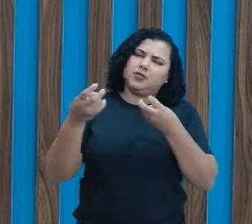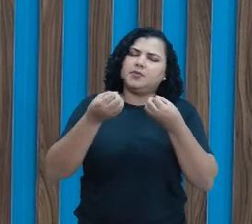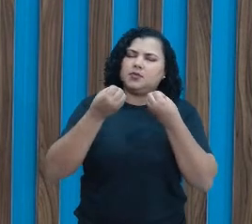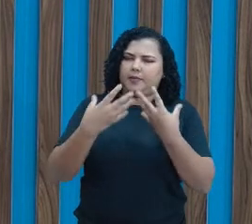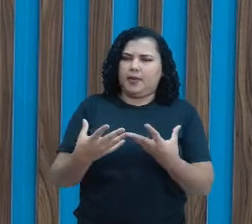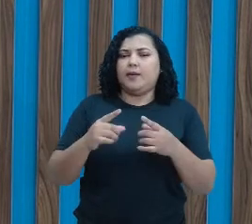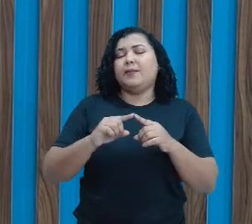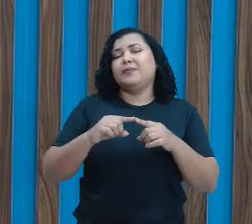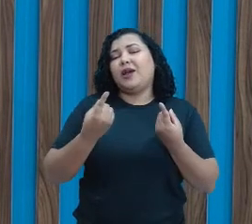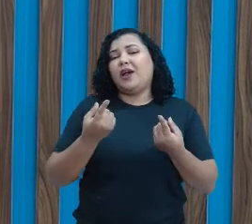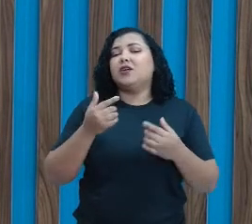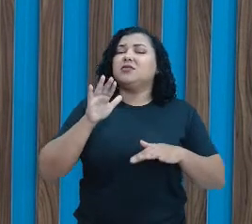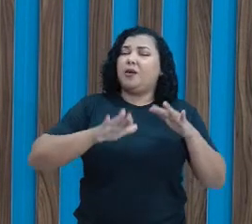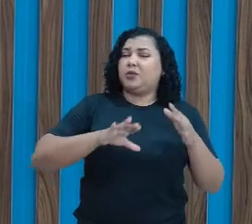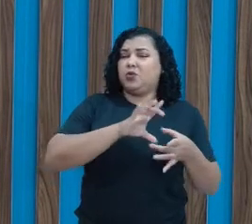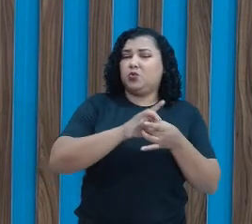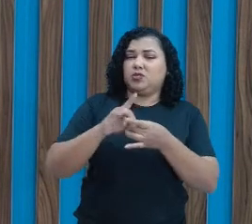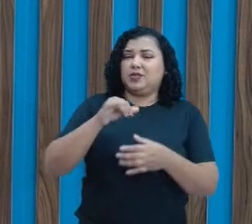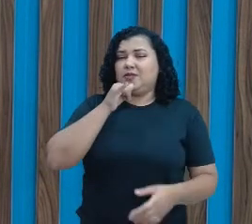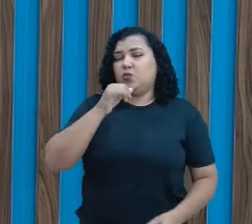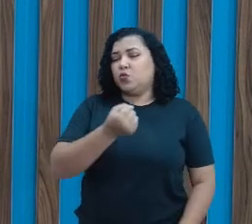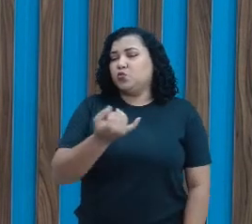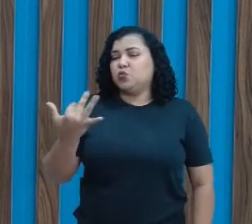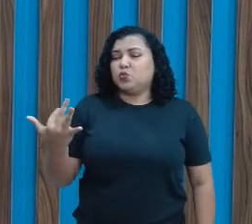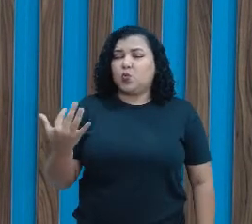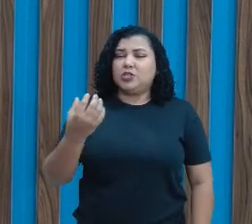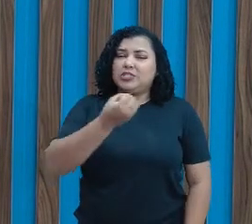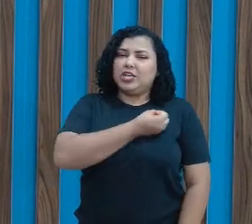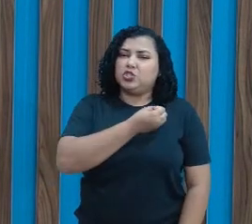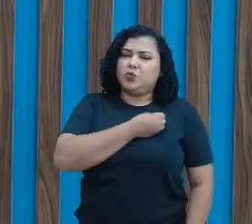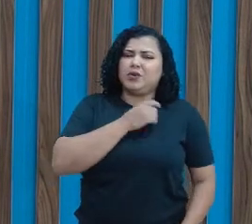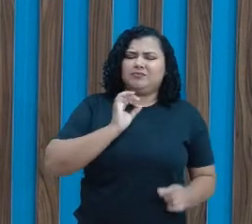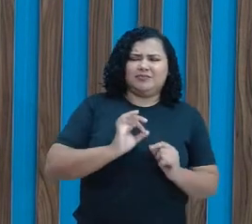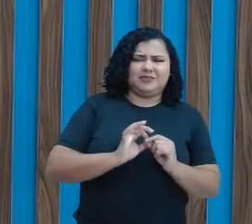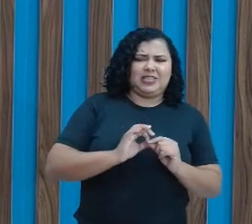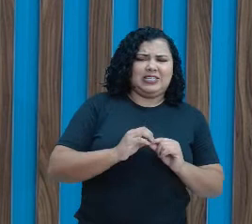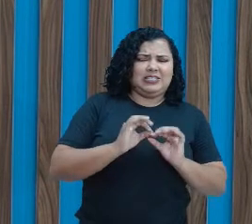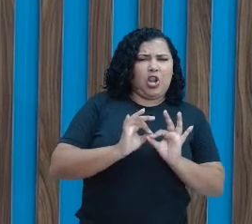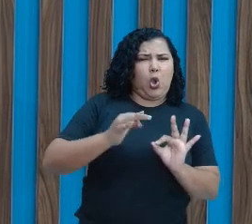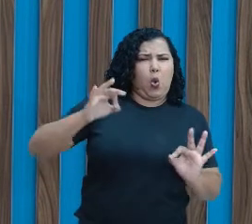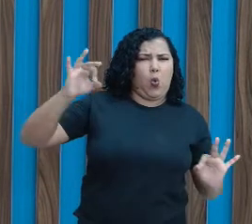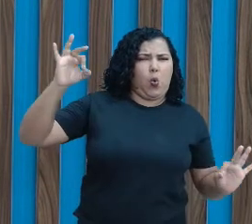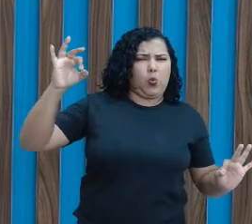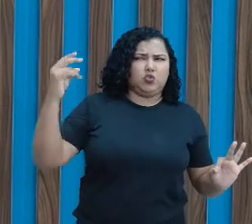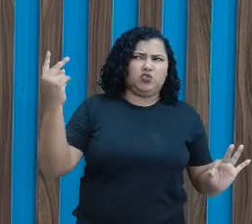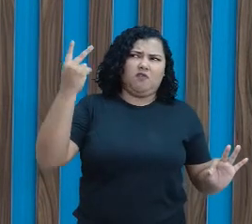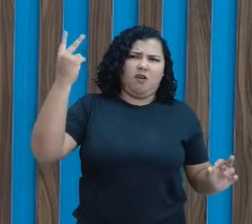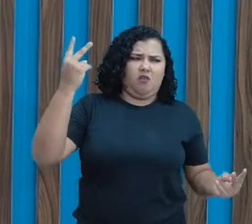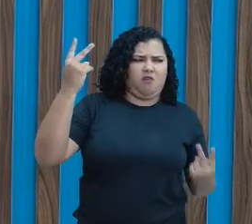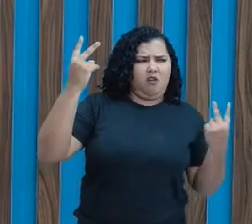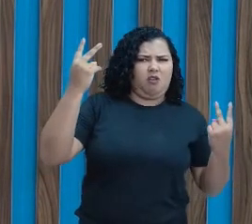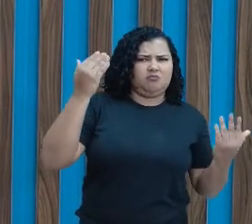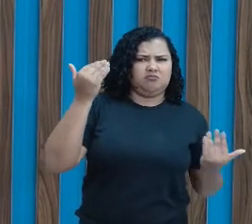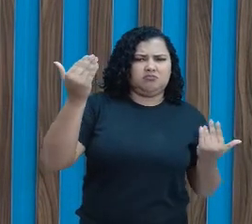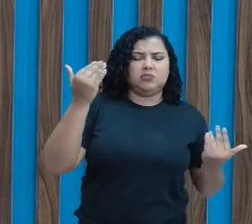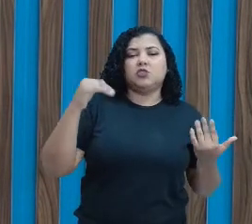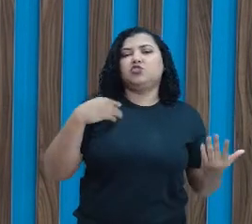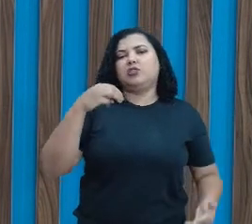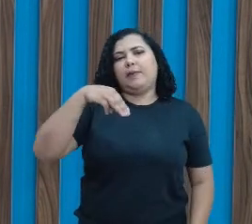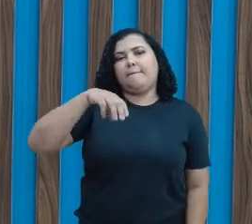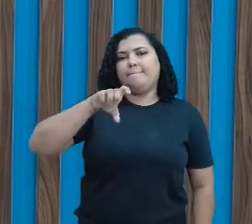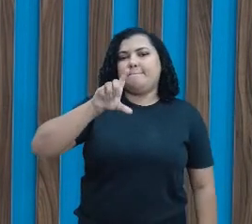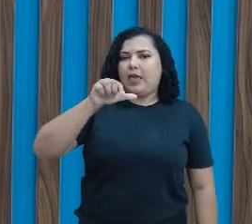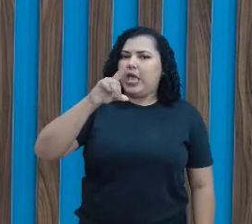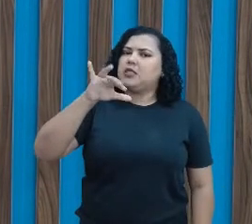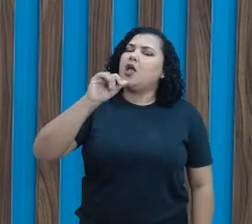daquela situação. Mas quando os números começam a ficar muito distantes desse valor, a gente acaba dizendo que aquela média, ainda que